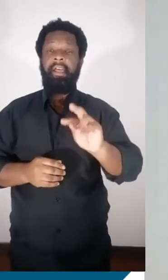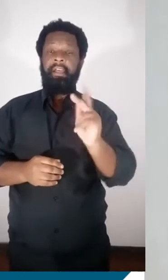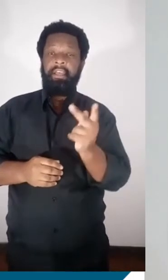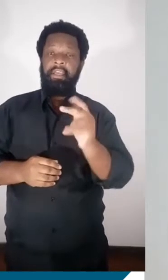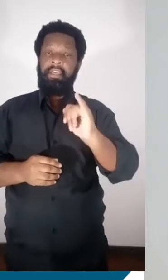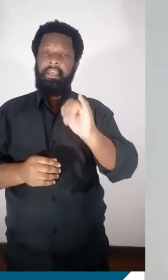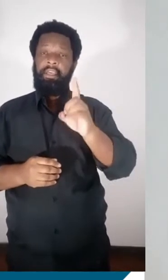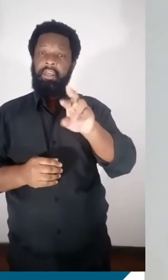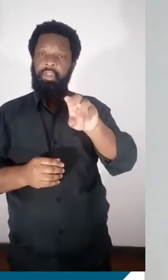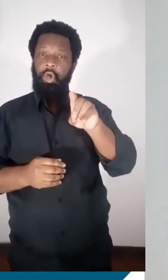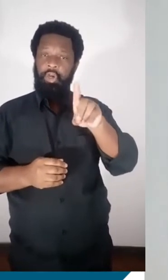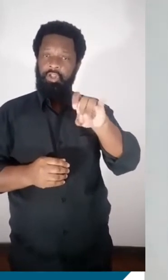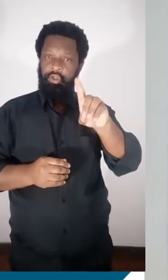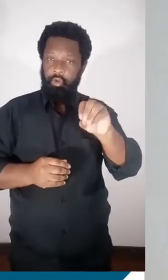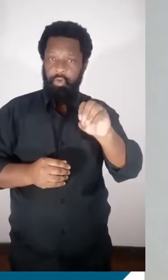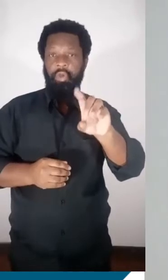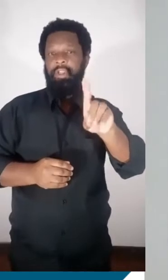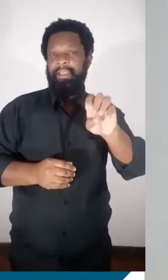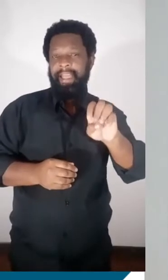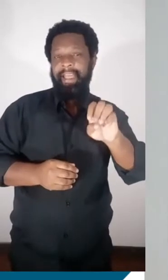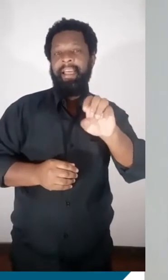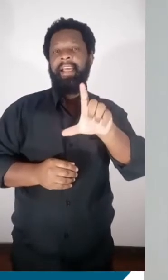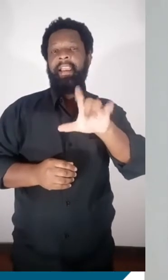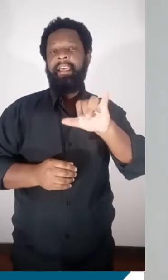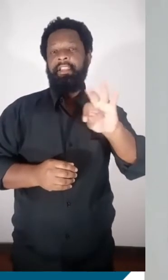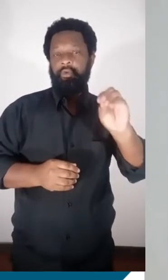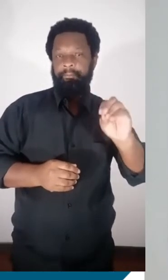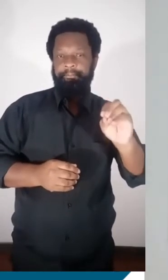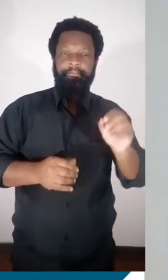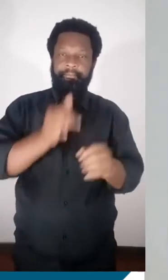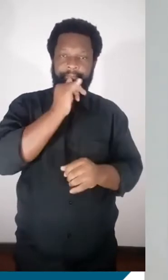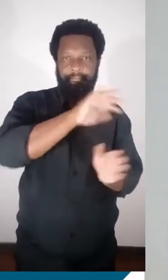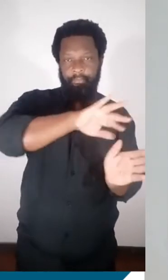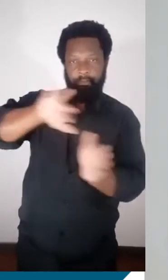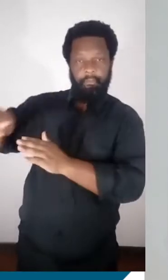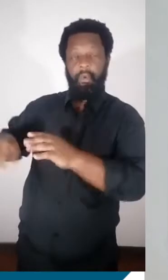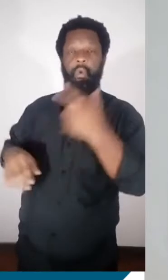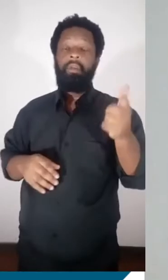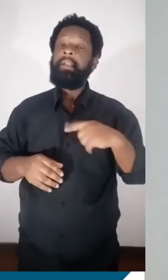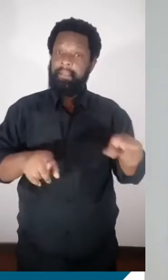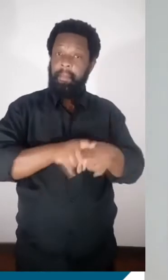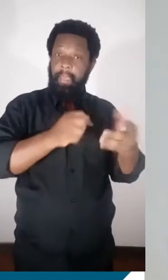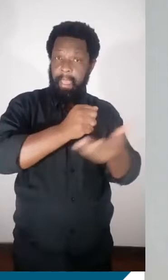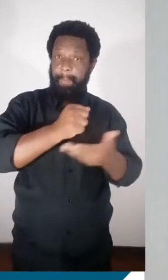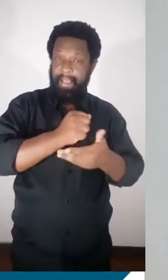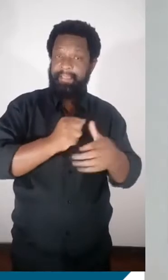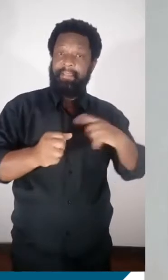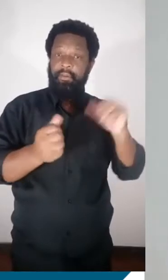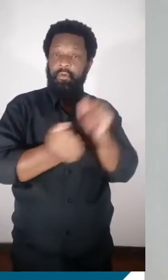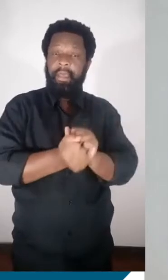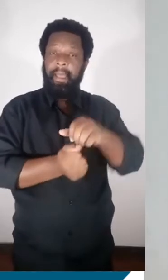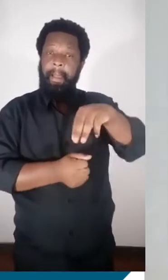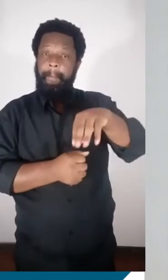de lítio. Beleza? Para esse daqui, pessoal, também é uma base, mas tem magnésio.